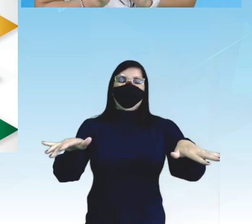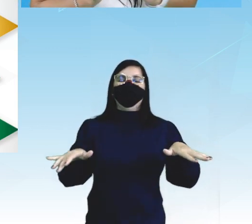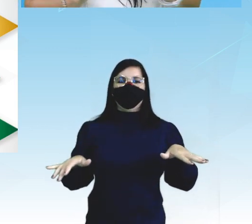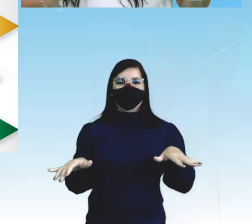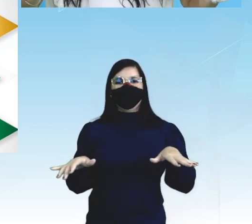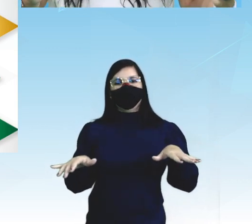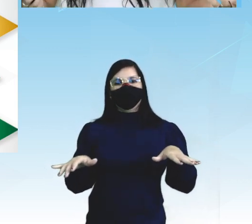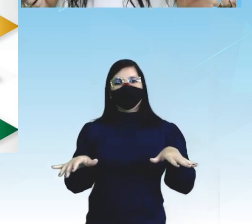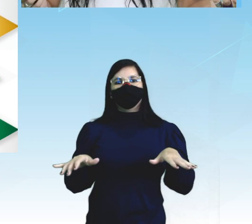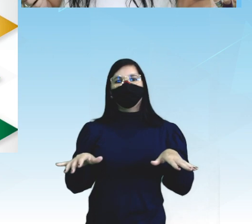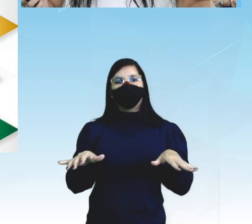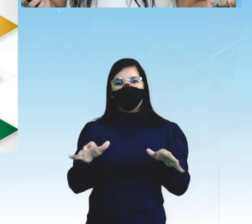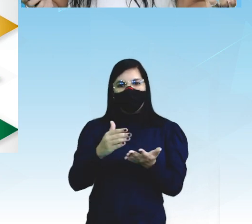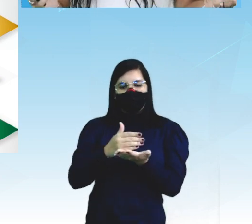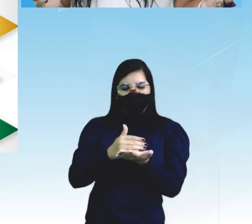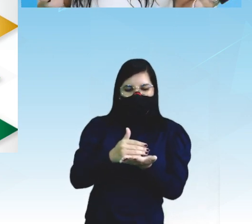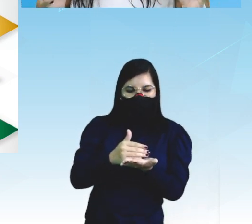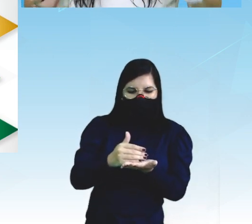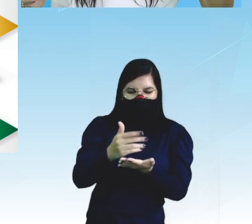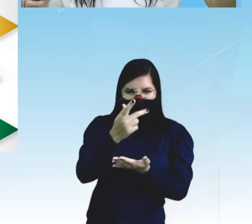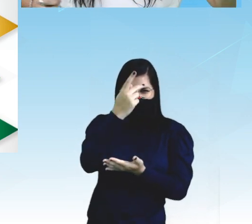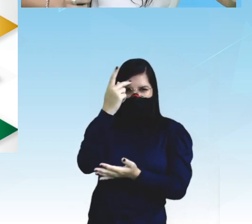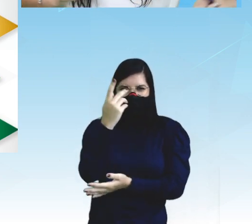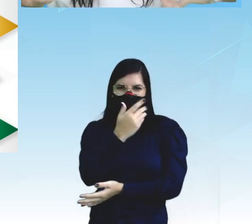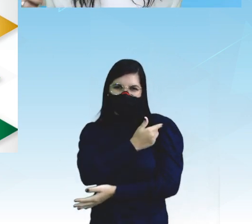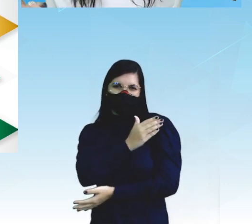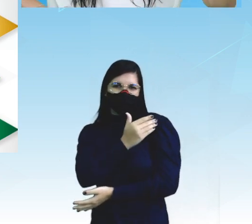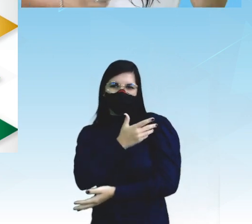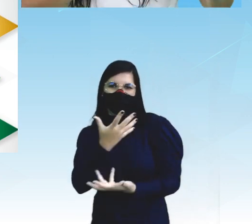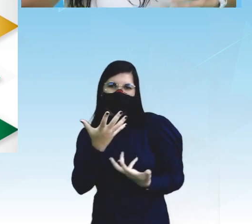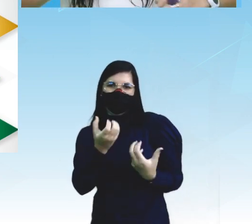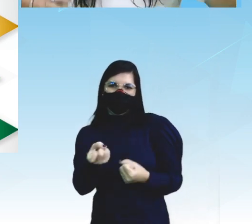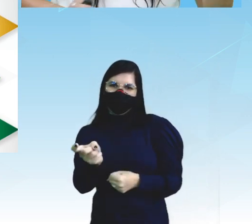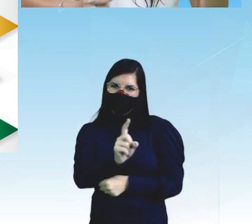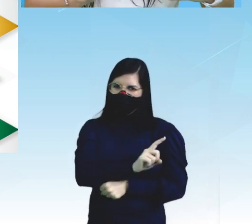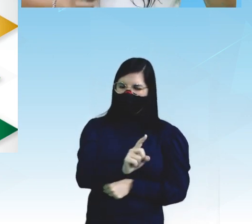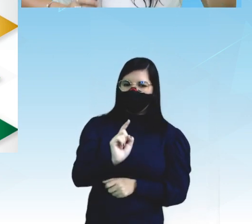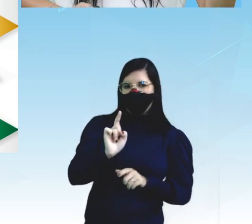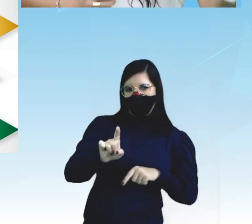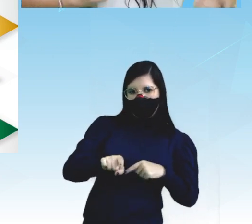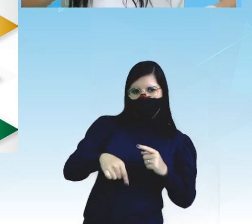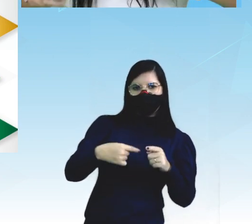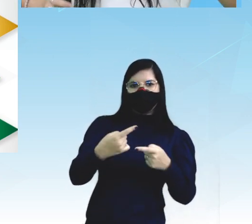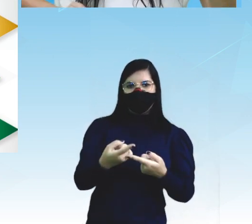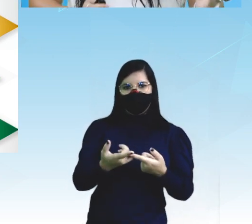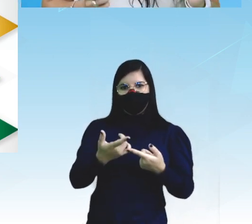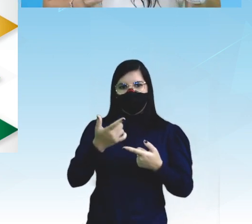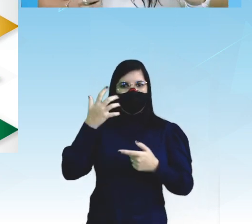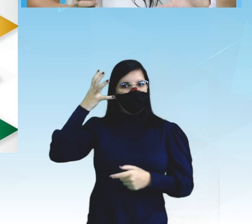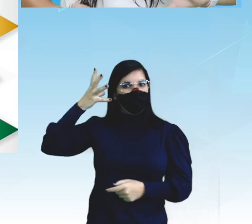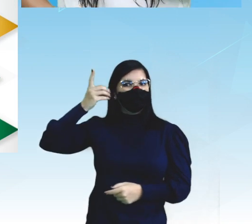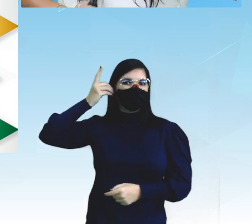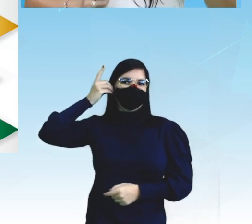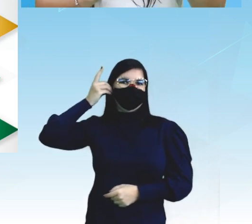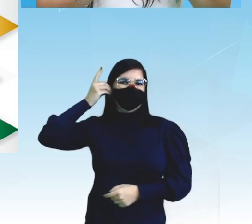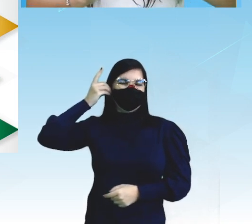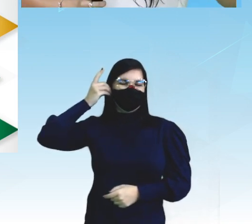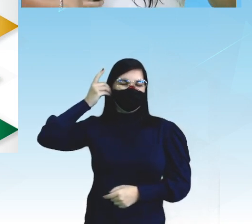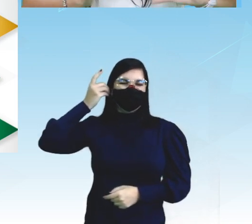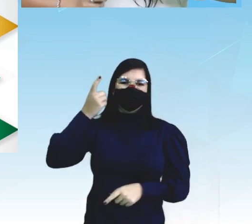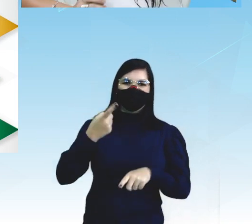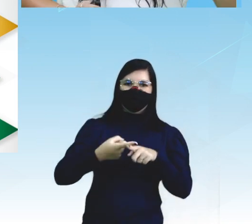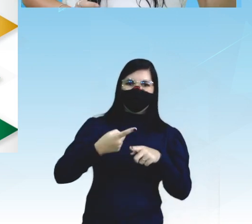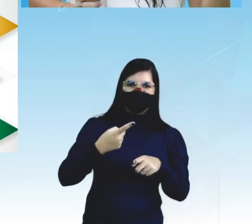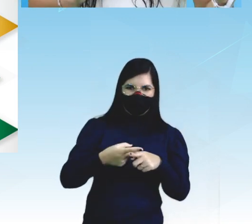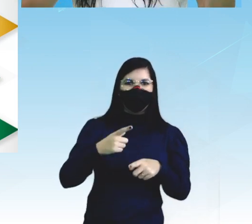era meio discriminado, né? Mas depois, quando foi chegando para os grandes cantores das rádios, porque o Brasil também